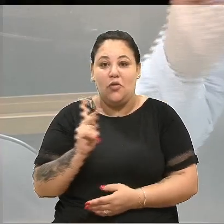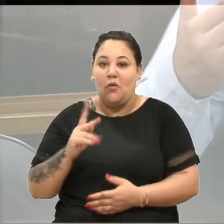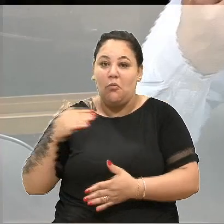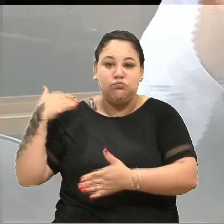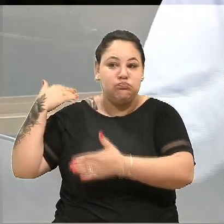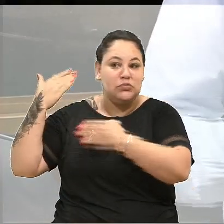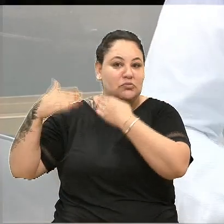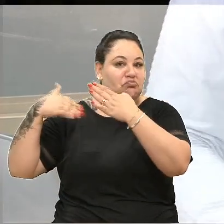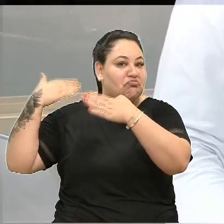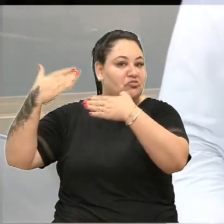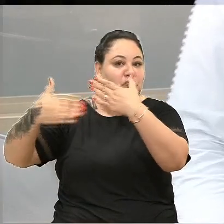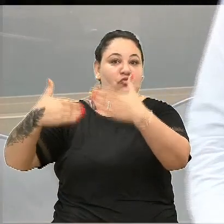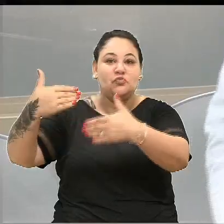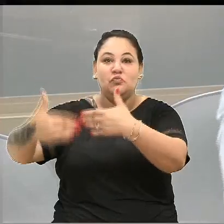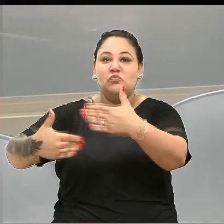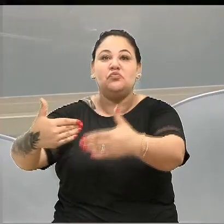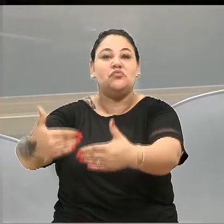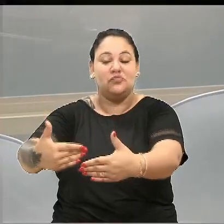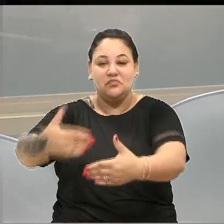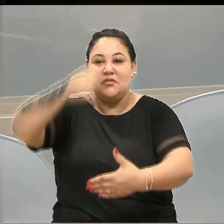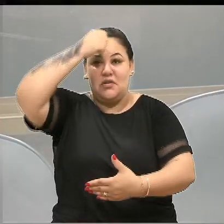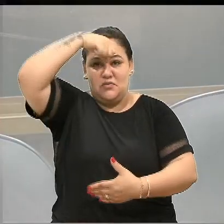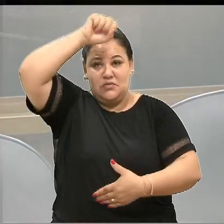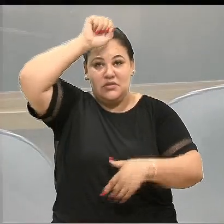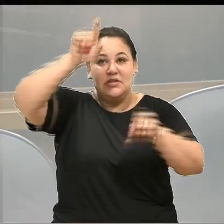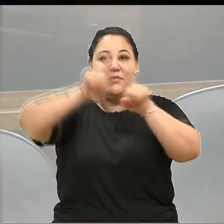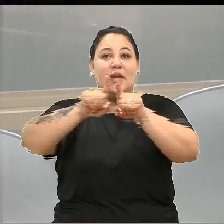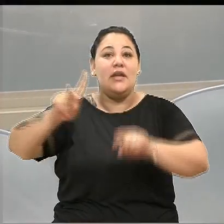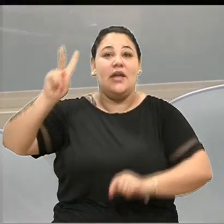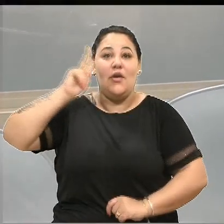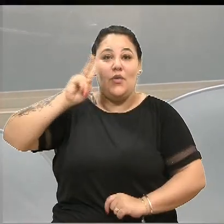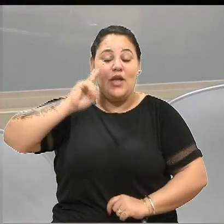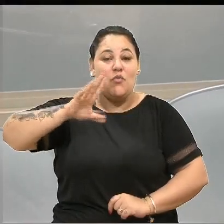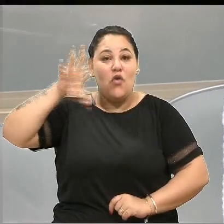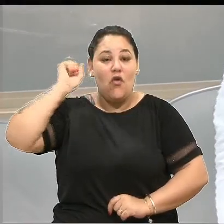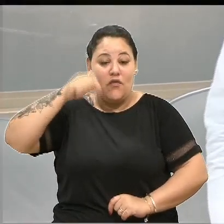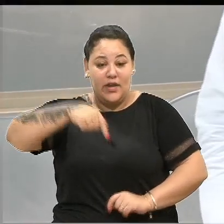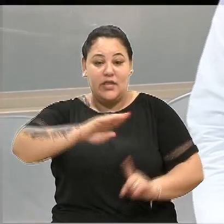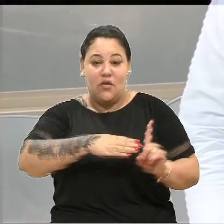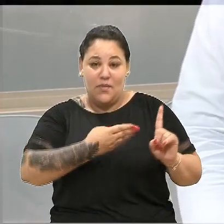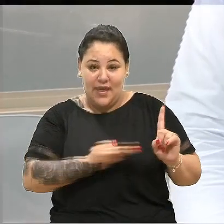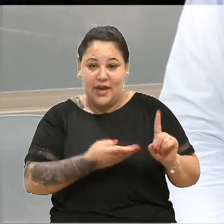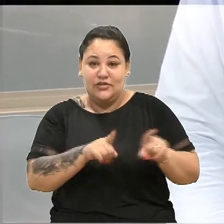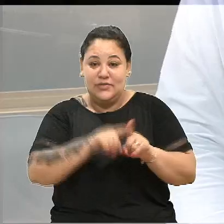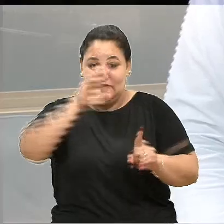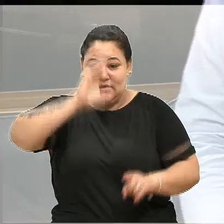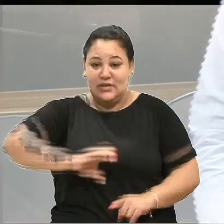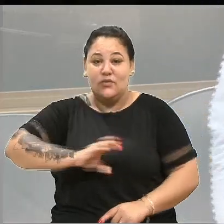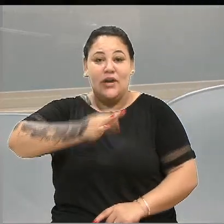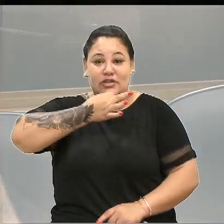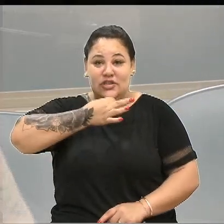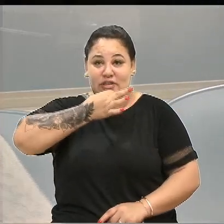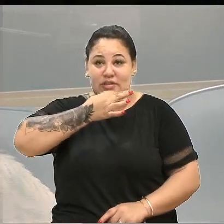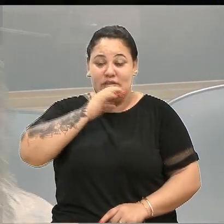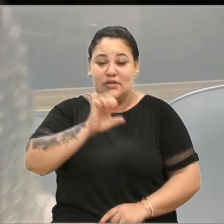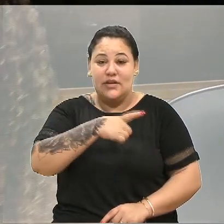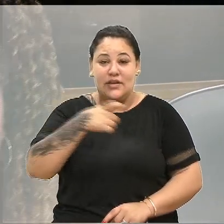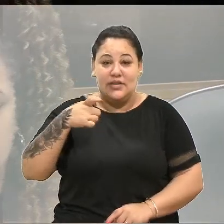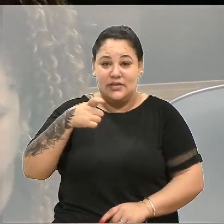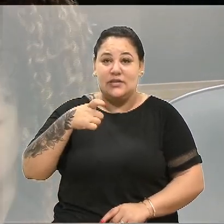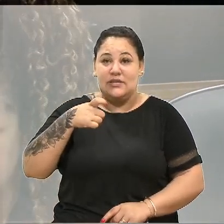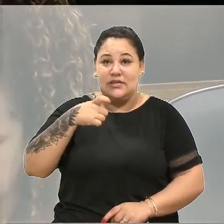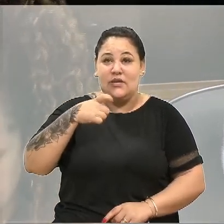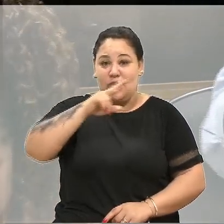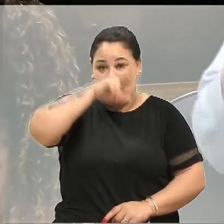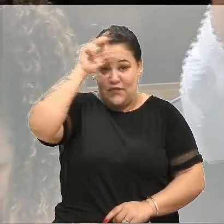e gerações na Universidade de Caxias do Sul. Eu lembro de ouvir aqui na homenagem a cidadão caxiense do ex-prefeito e ex-governador José